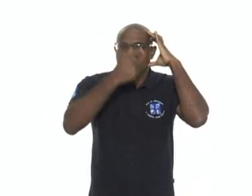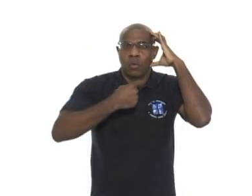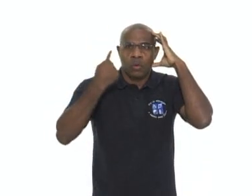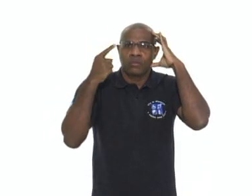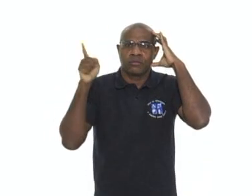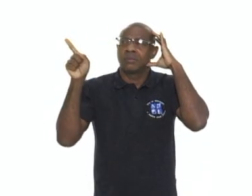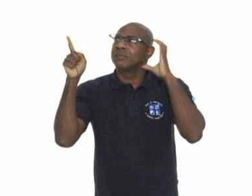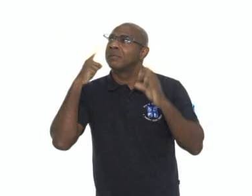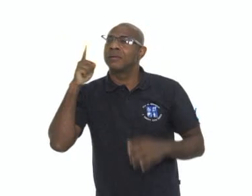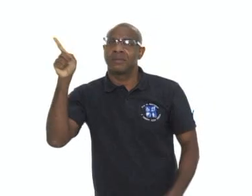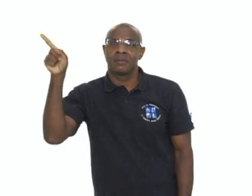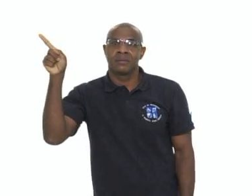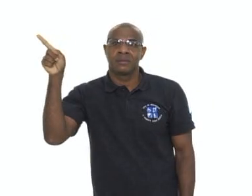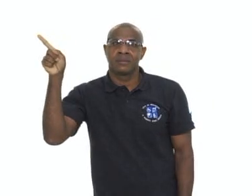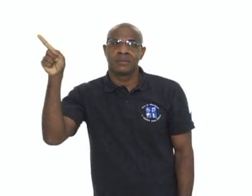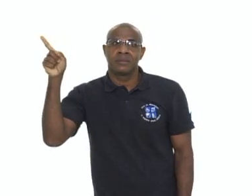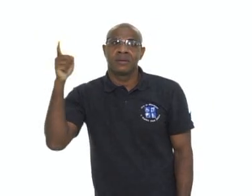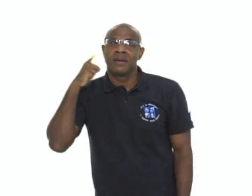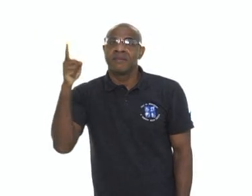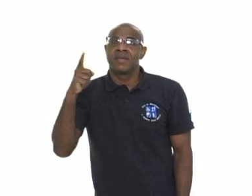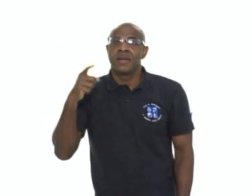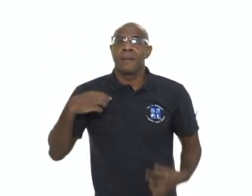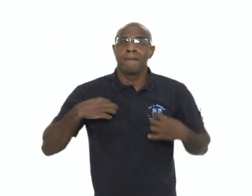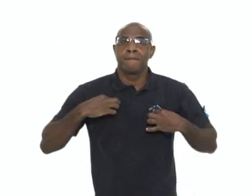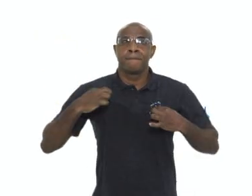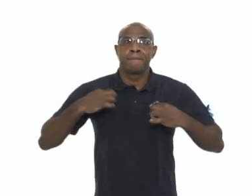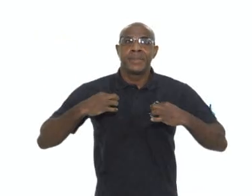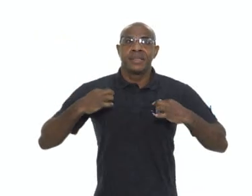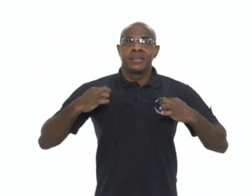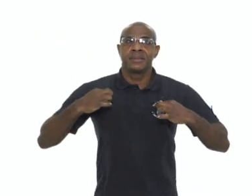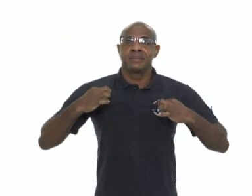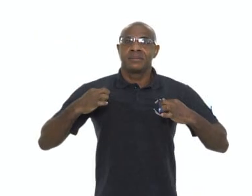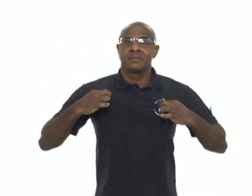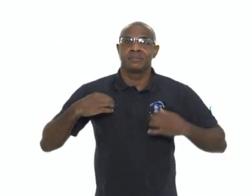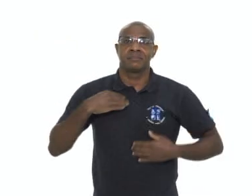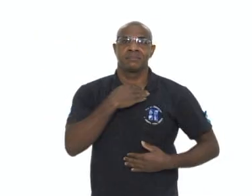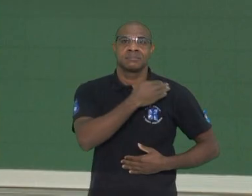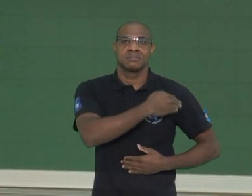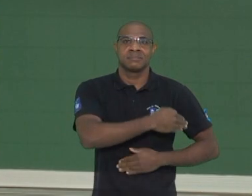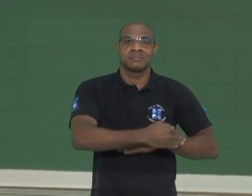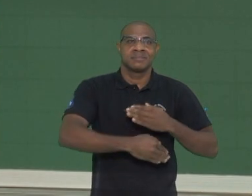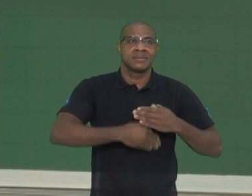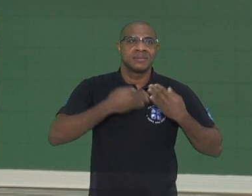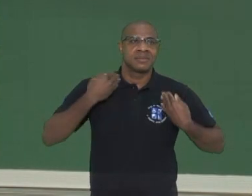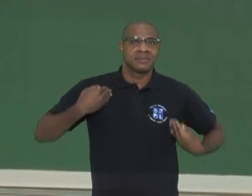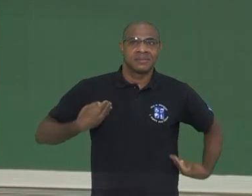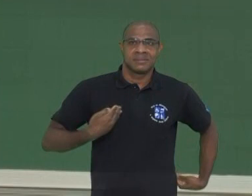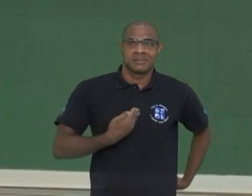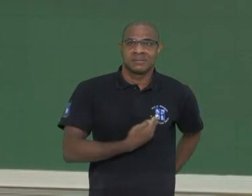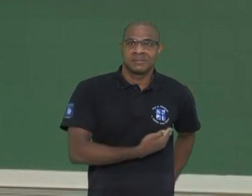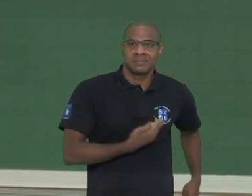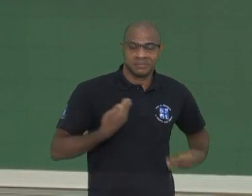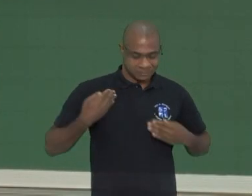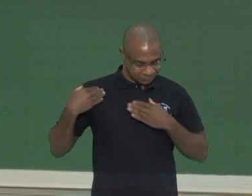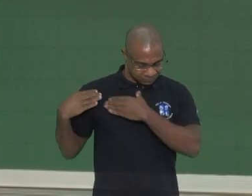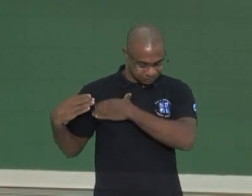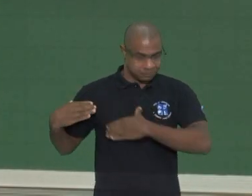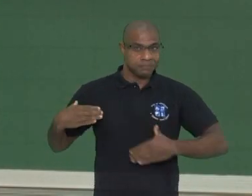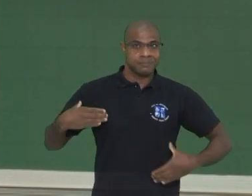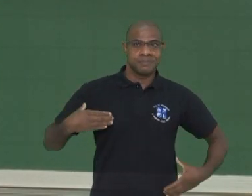certo? Vemos também esse pano aqui, tá? A gente pode lembrar da questão do Santo